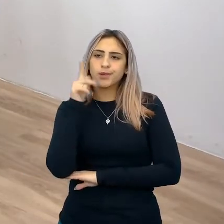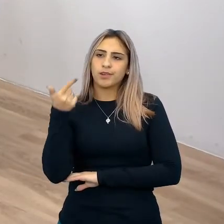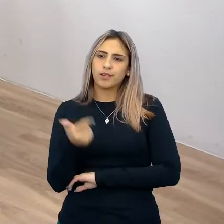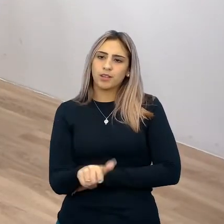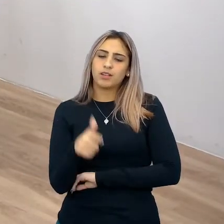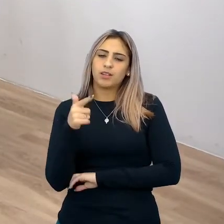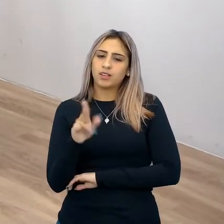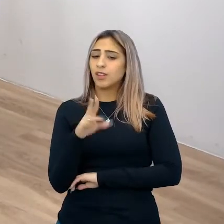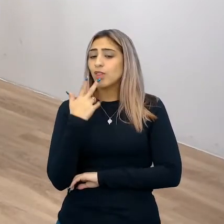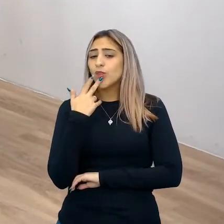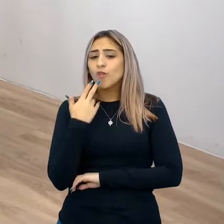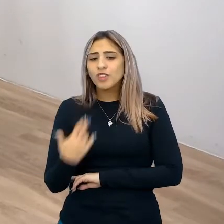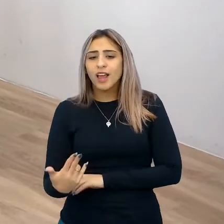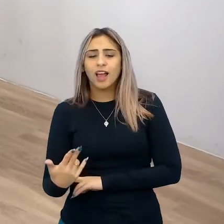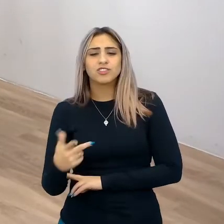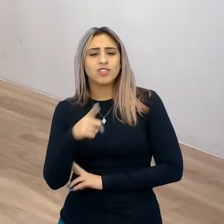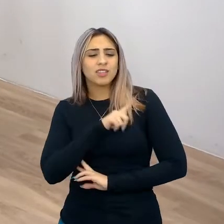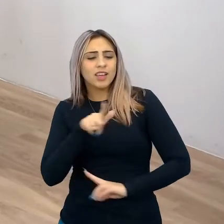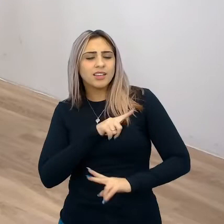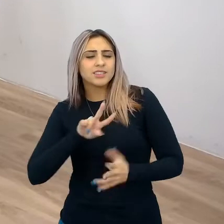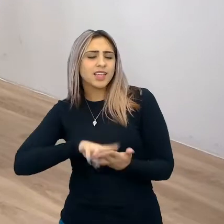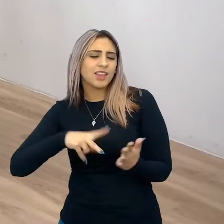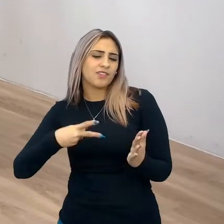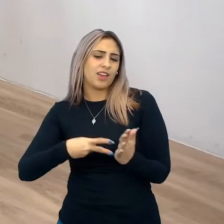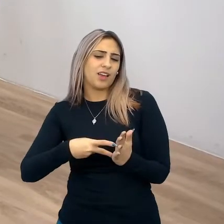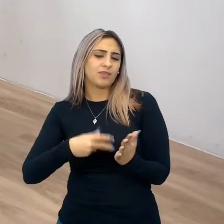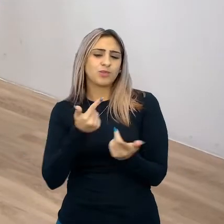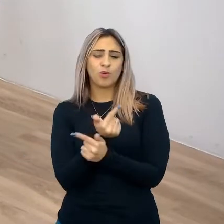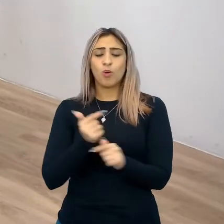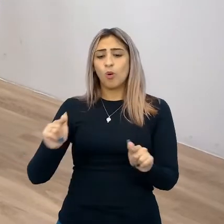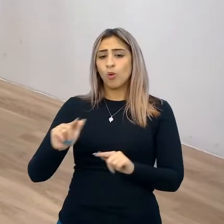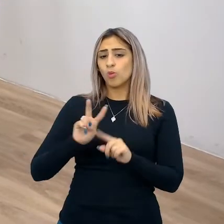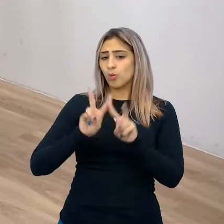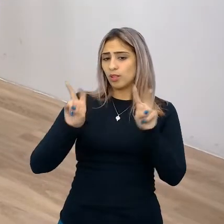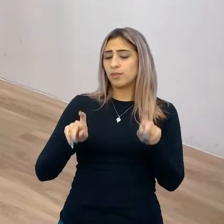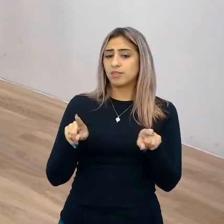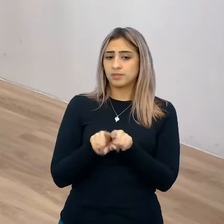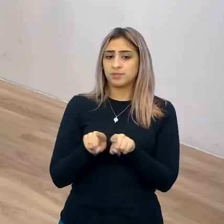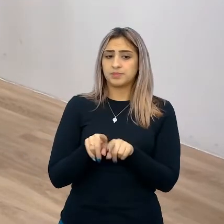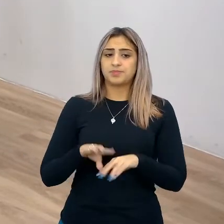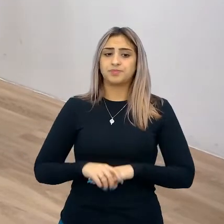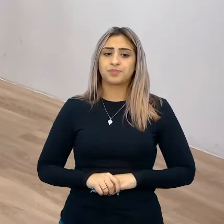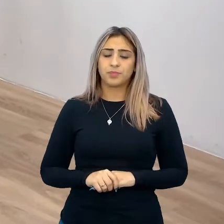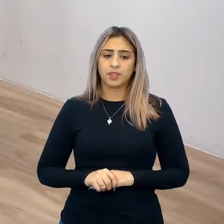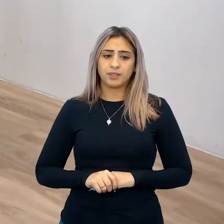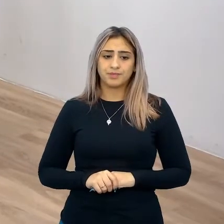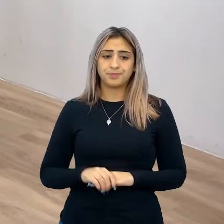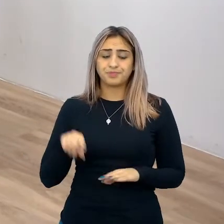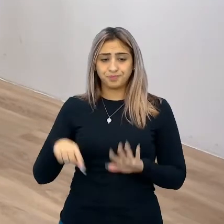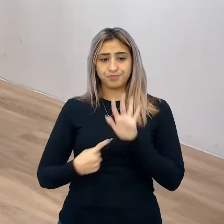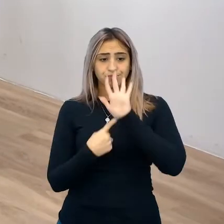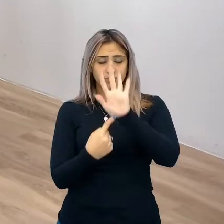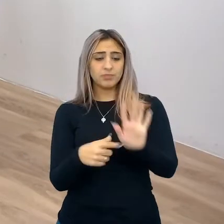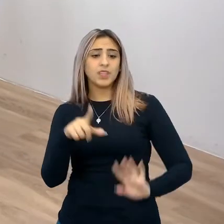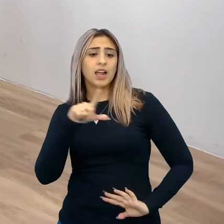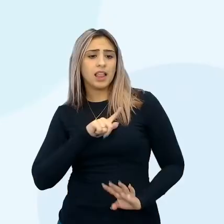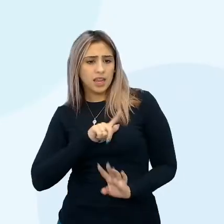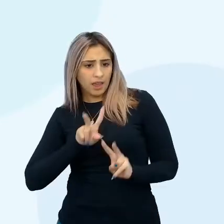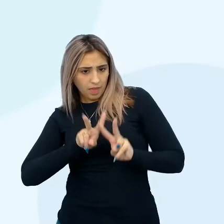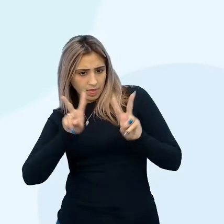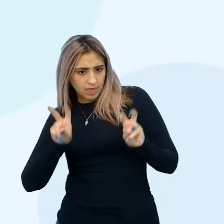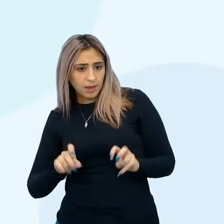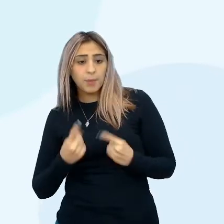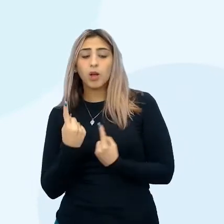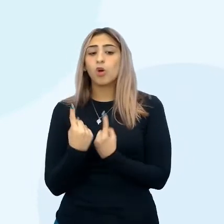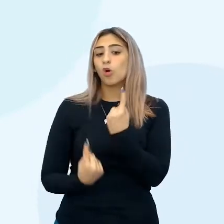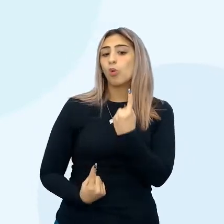gerar algum significado, né? E aí um outro tema, a professora Tainá tá na tela lá. Essa mostra teria um tema...